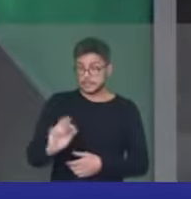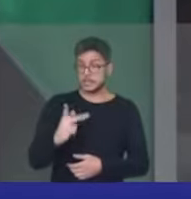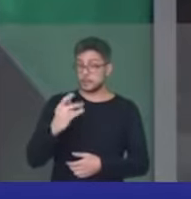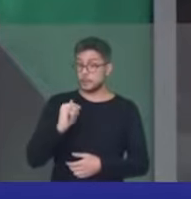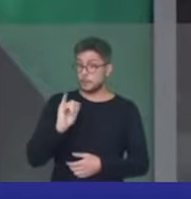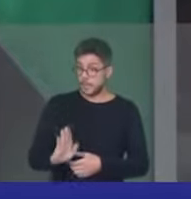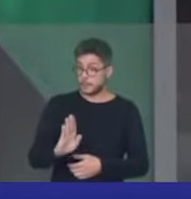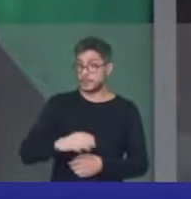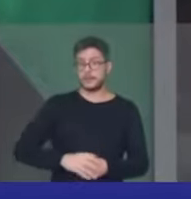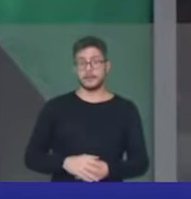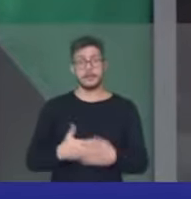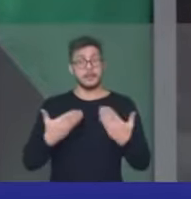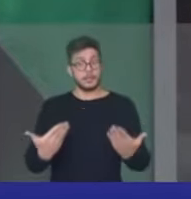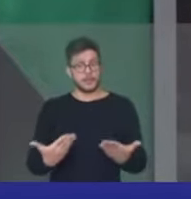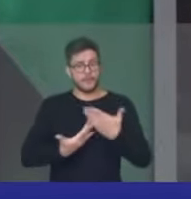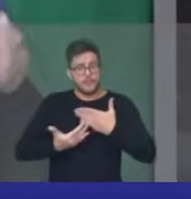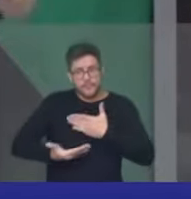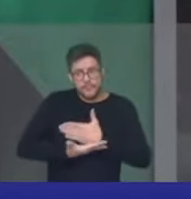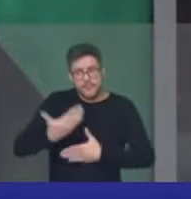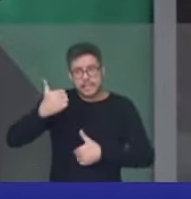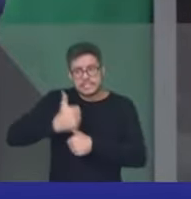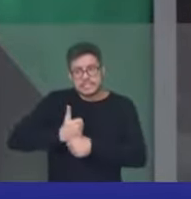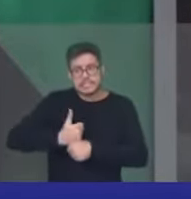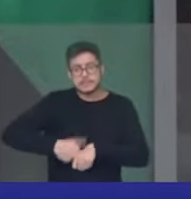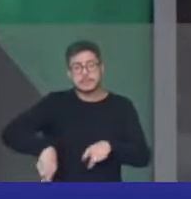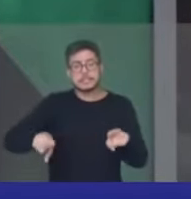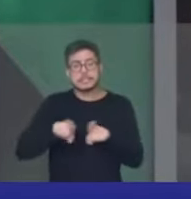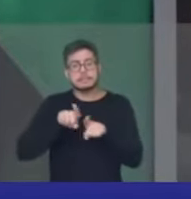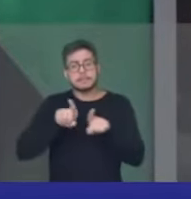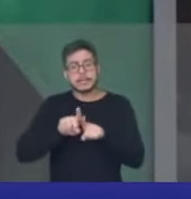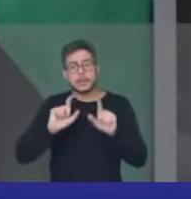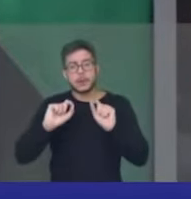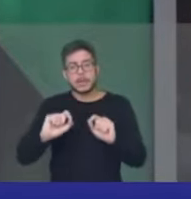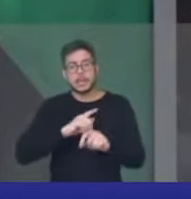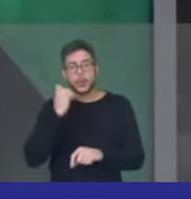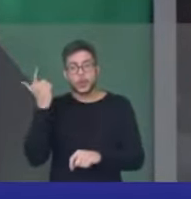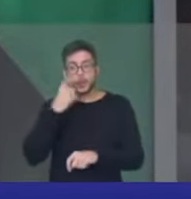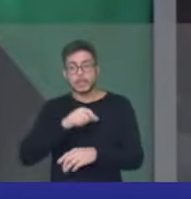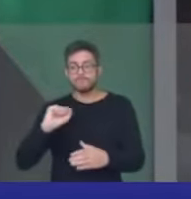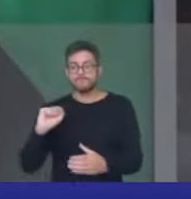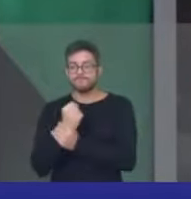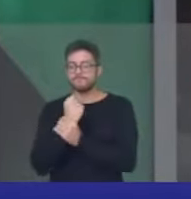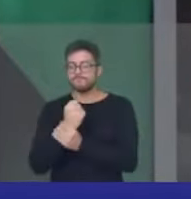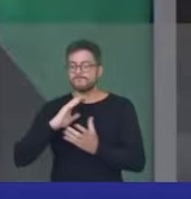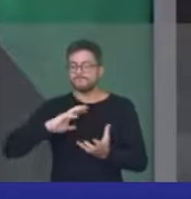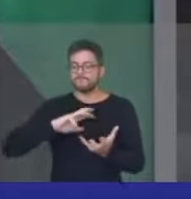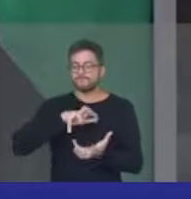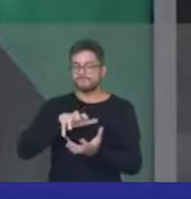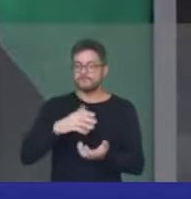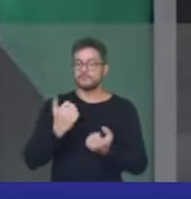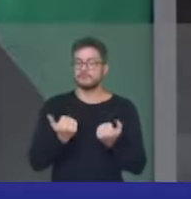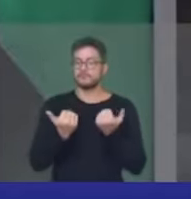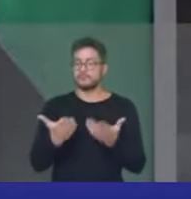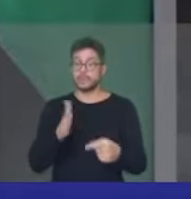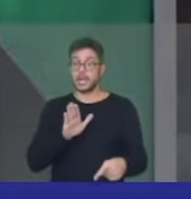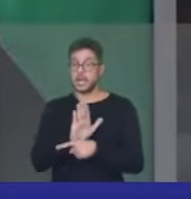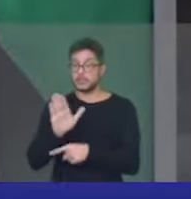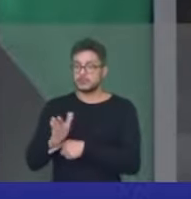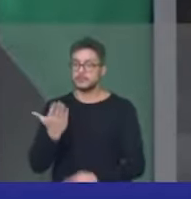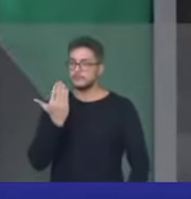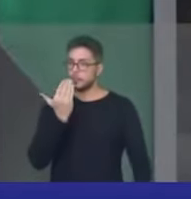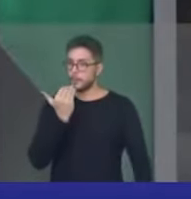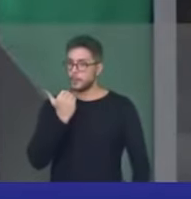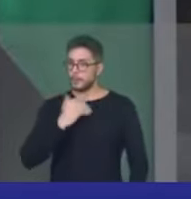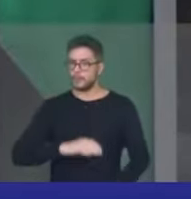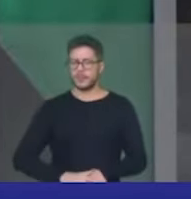que também serve para trazer a segurança alimentar para o mundo inteiro chega desse